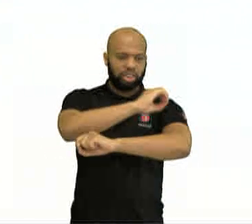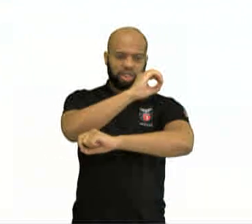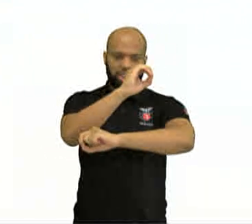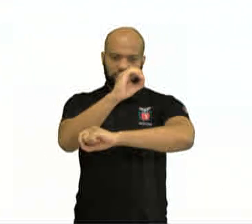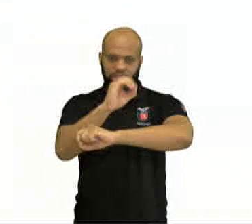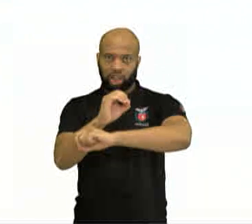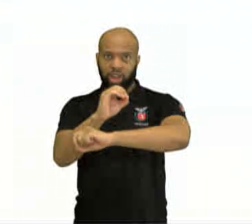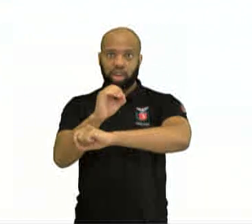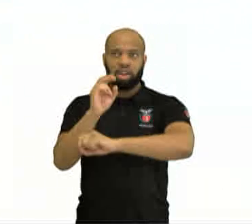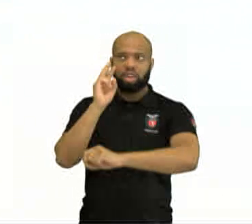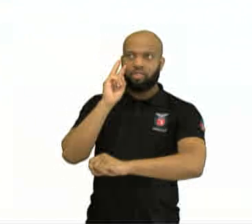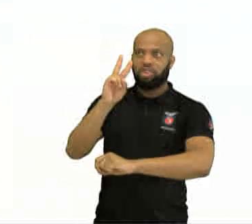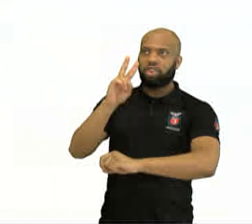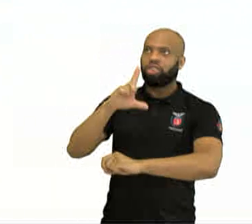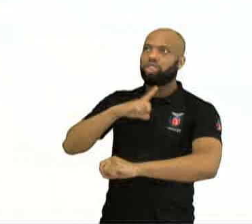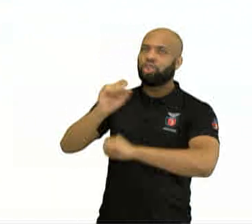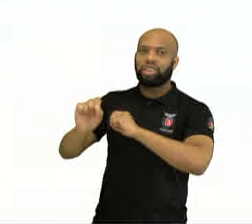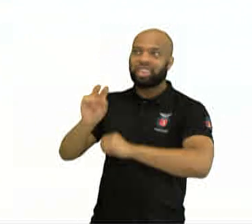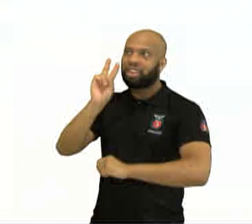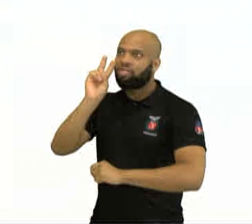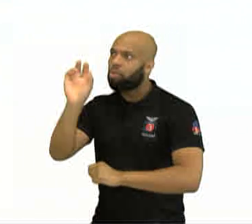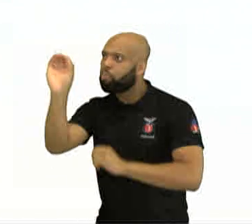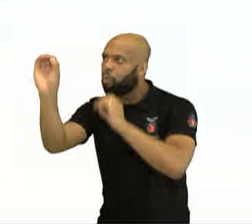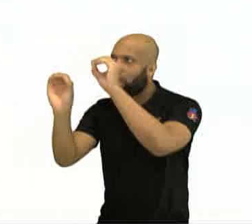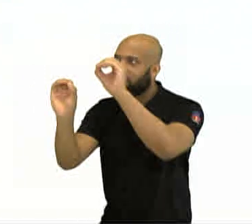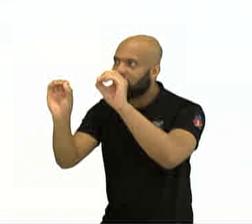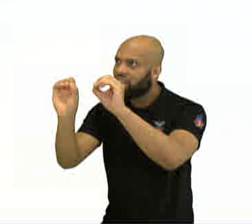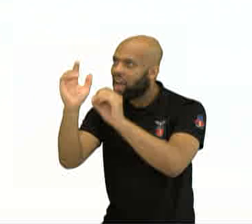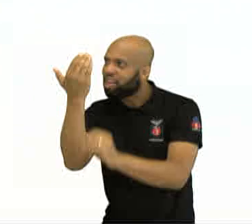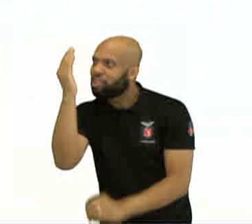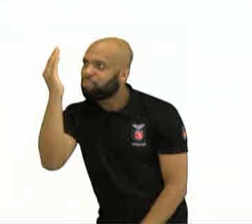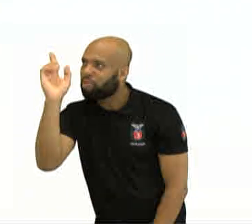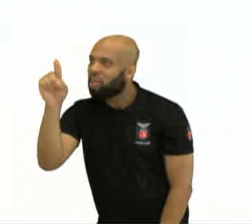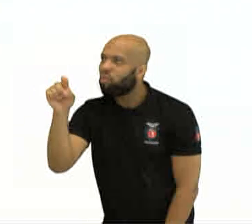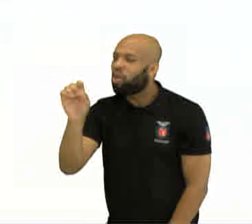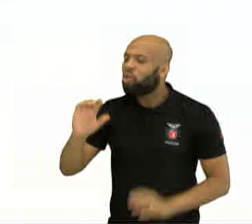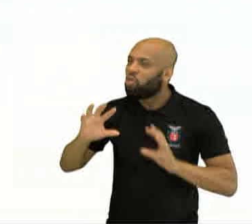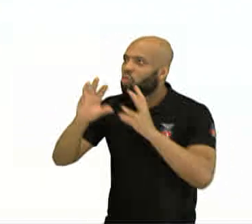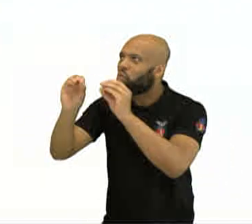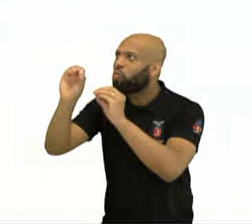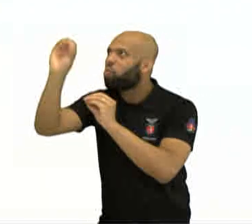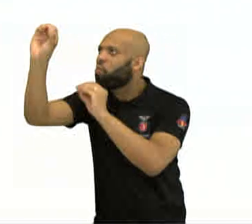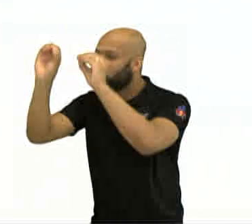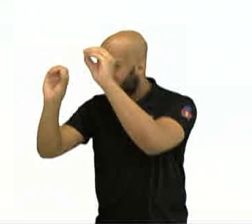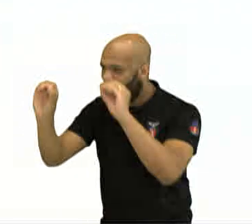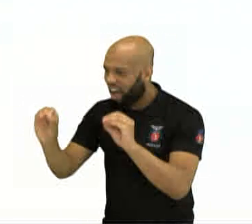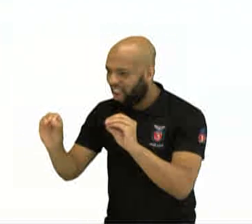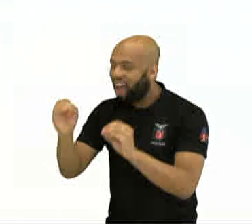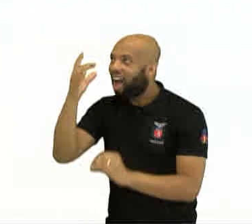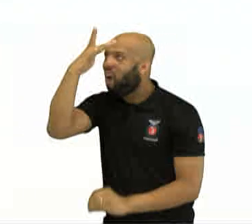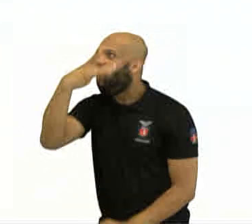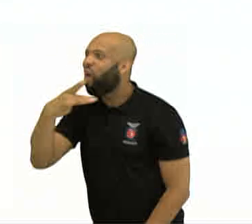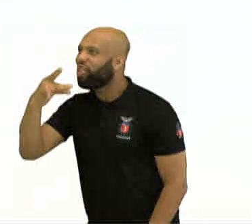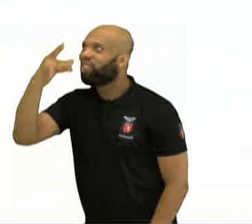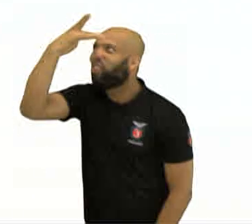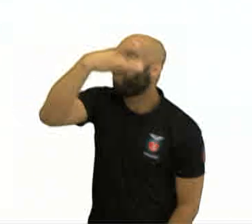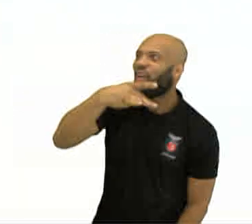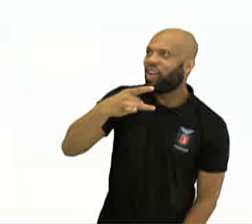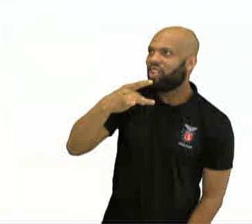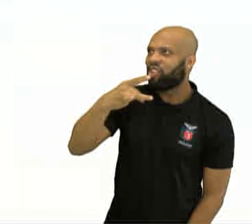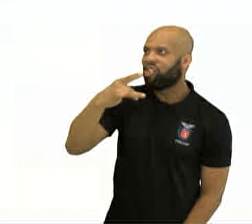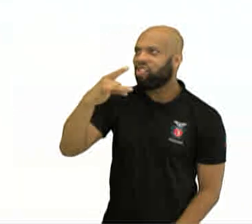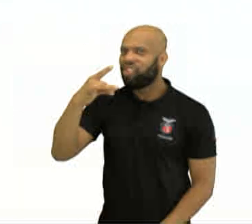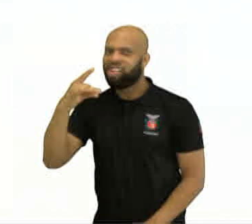imagem se espelhava nas bolas. Em todas elas, lá estava seu rosto, um pouco